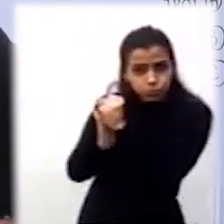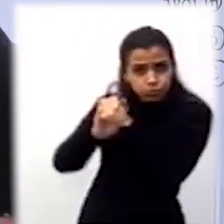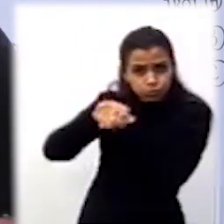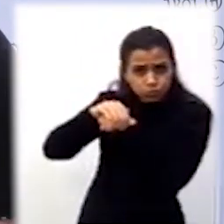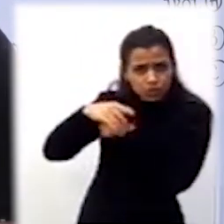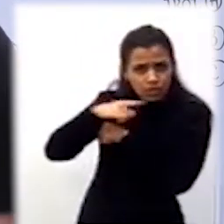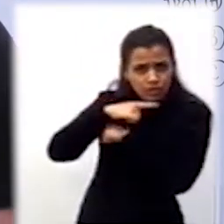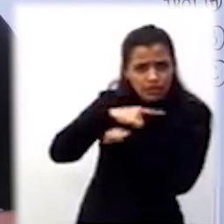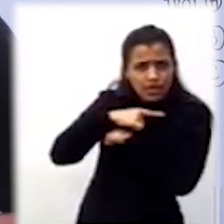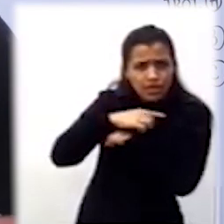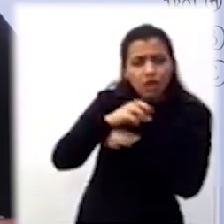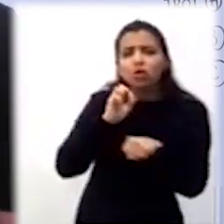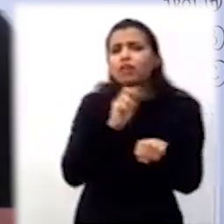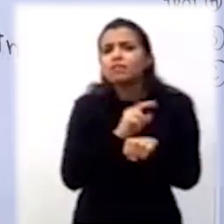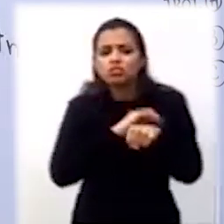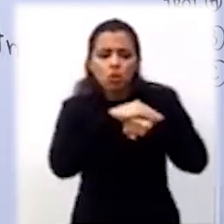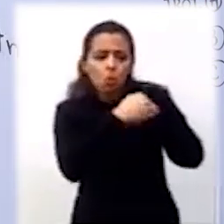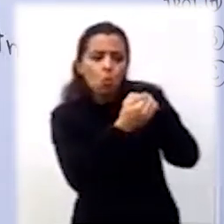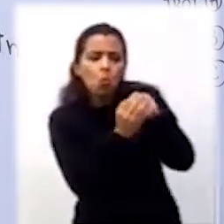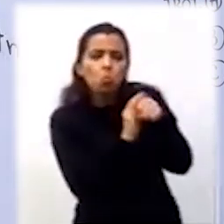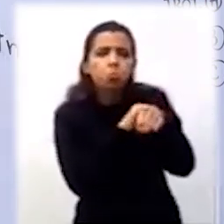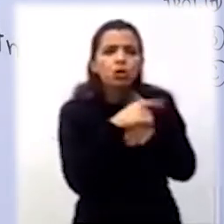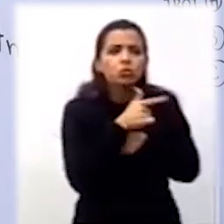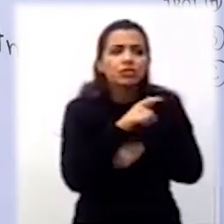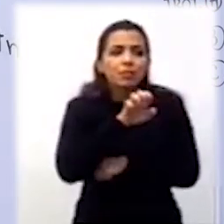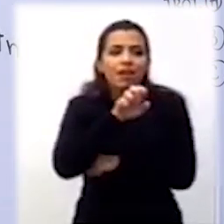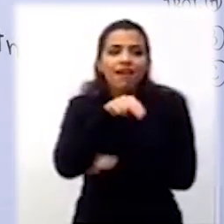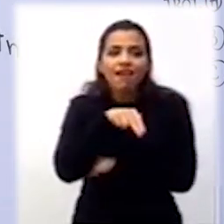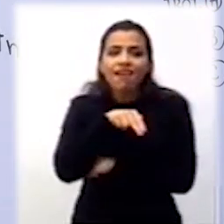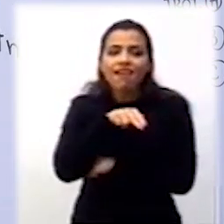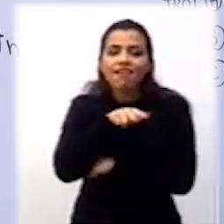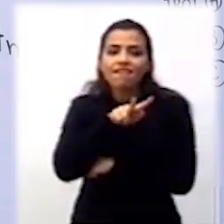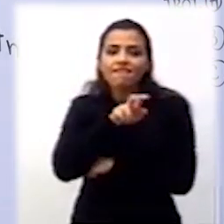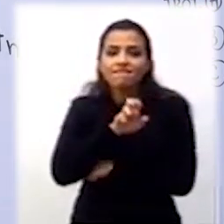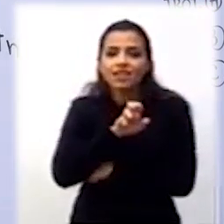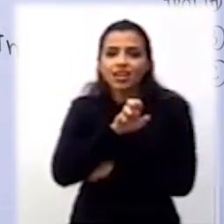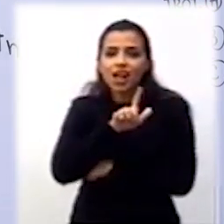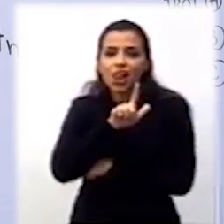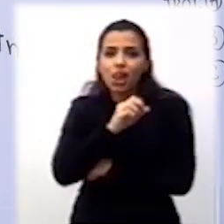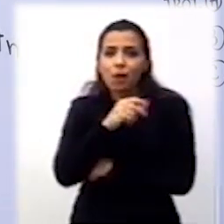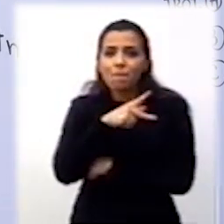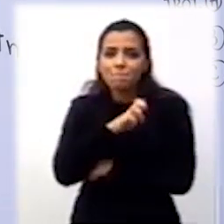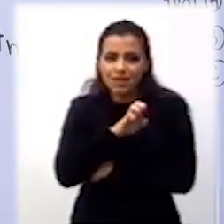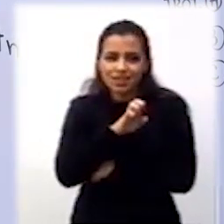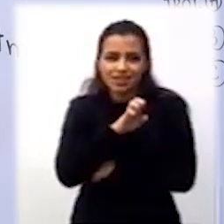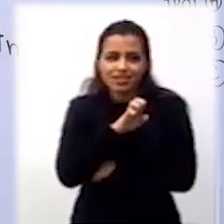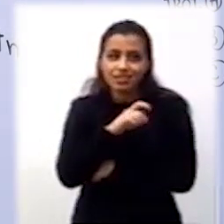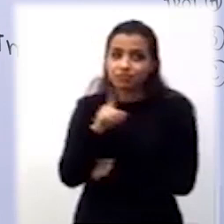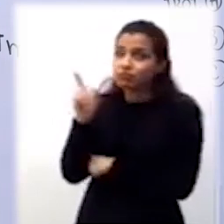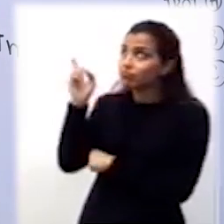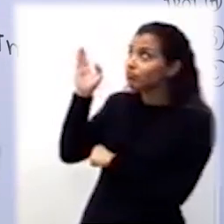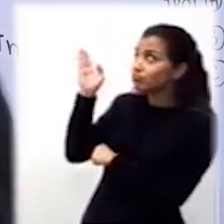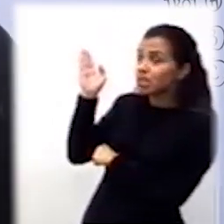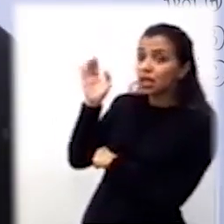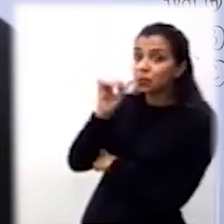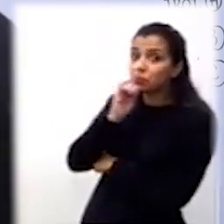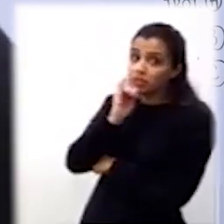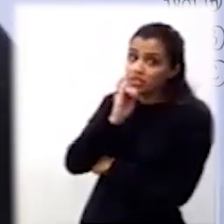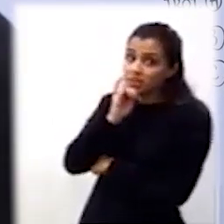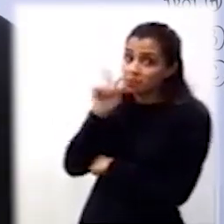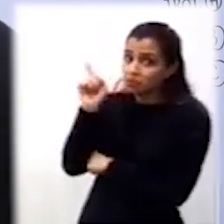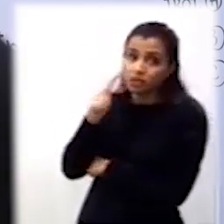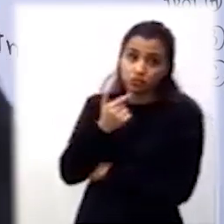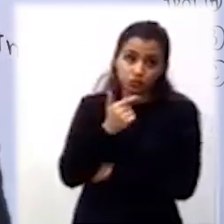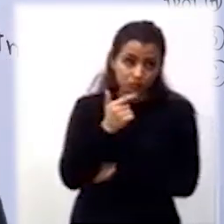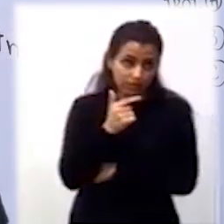dá um exemplo de vírus que não possui envelope, Kennedy. É quem? É o bacteriófago, que a gente vai ver daqui a pouco, que é um vírus que ataca a bactéria. Tá, galera?